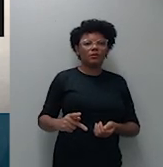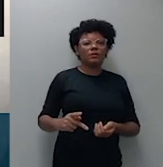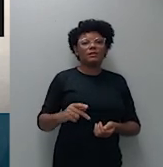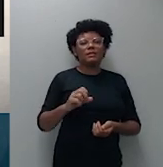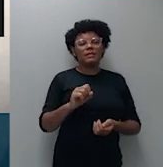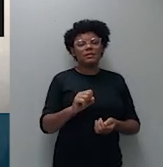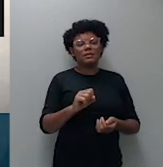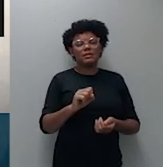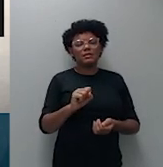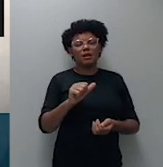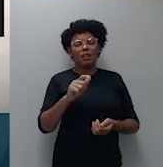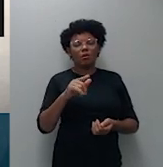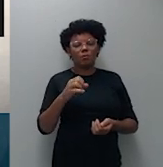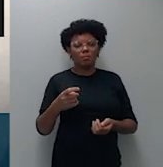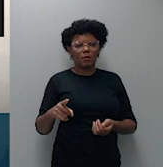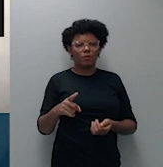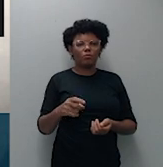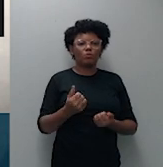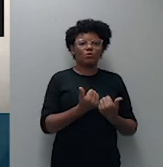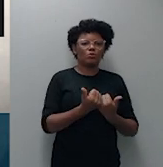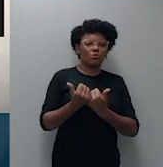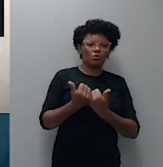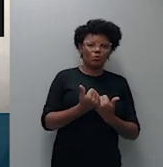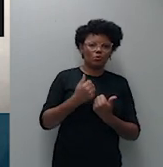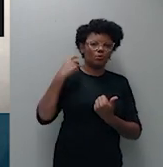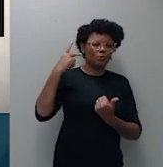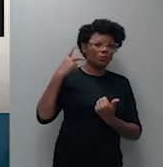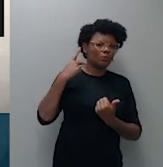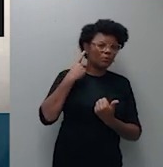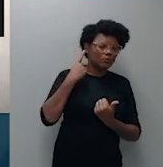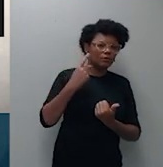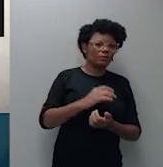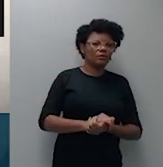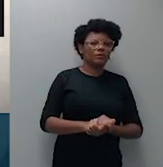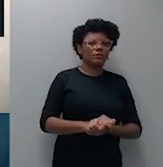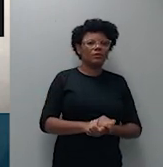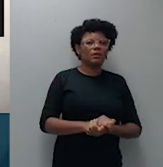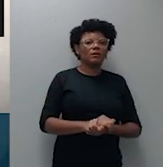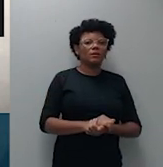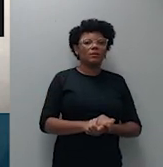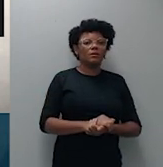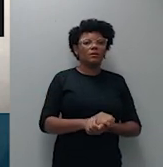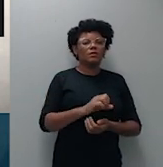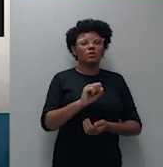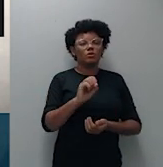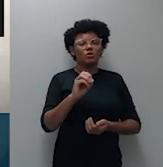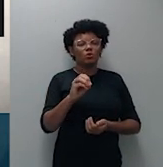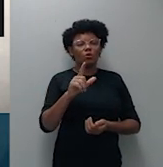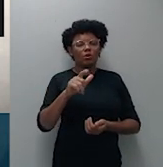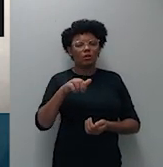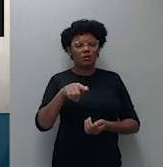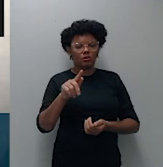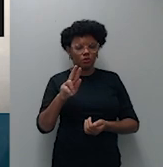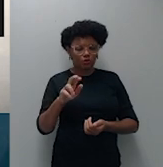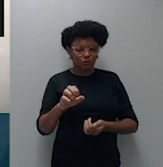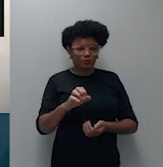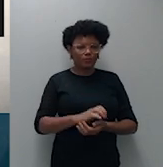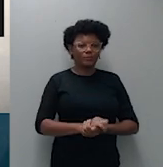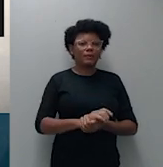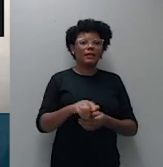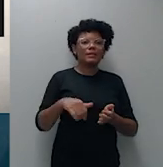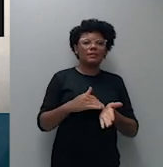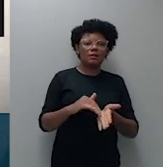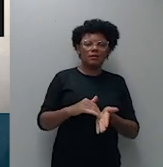Luis Felipe Salomão sua procuradora Geral da República excelentíssima senhora Doutora Solange Mendes de